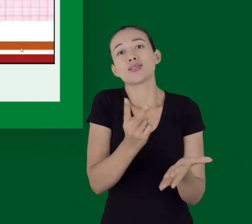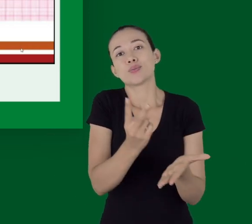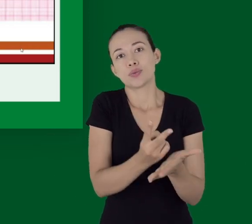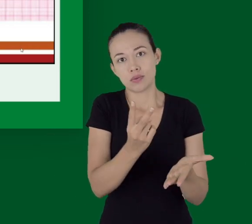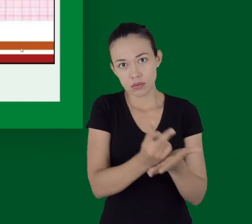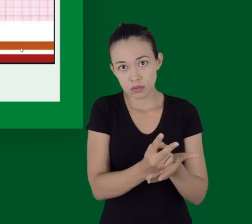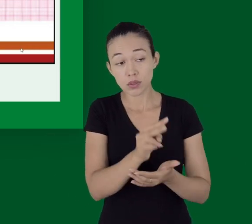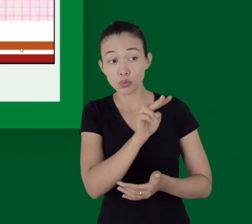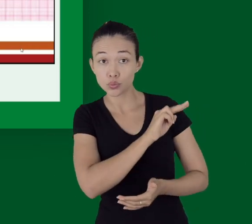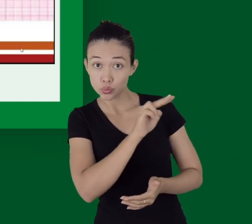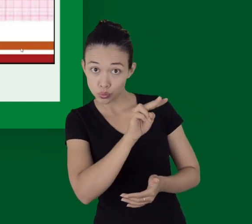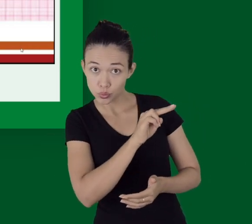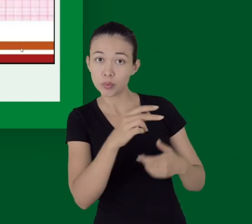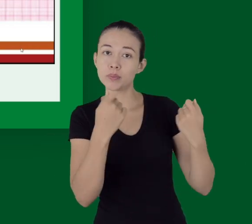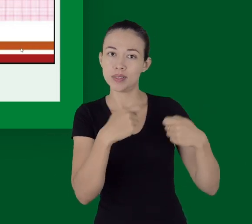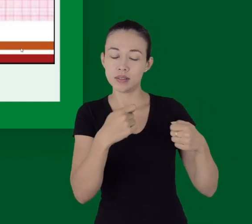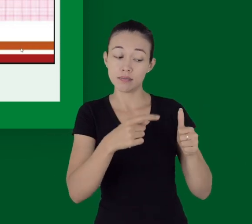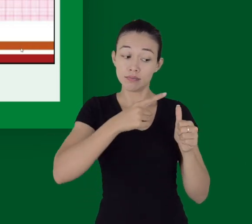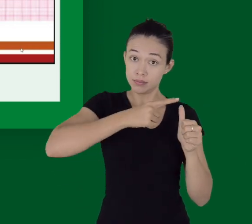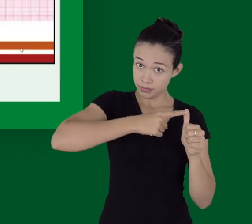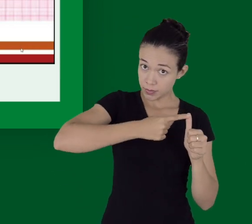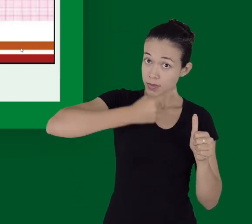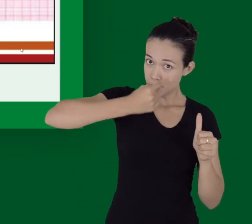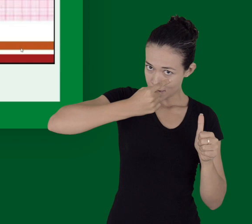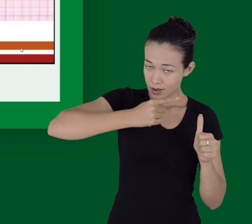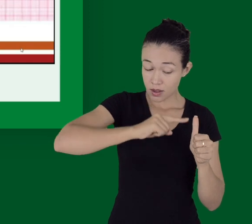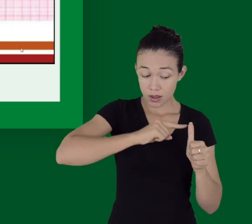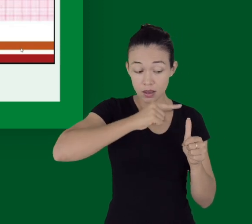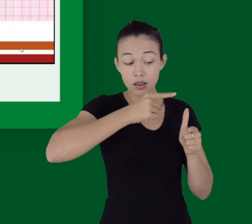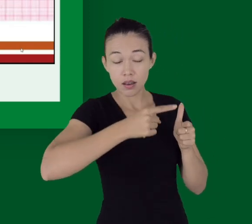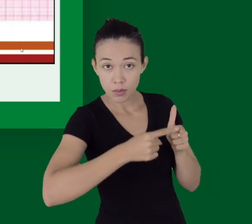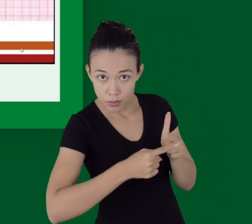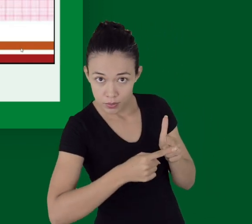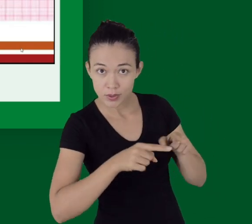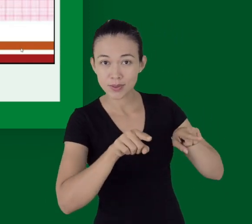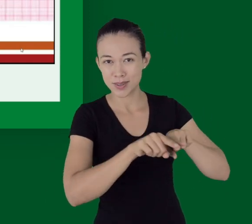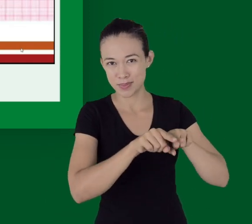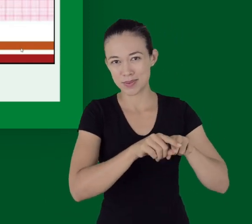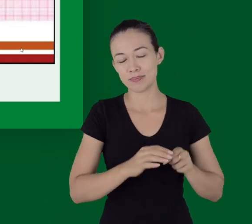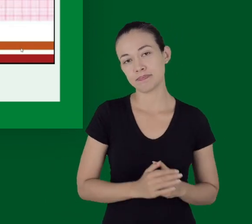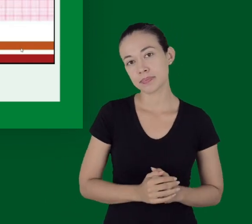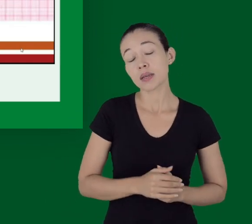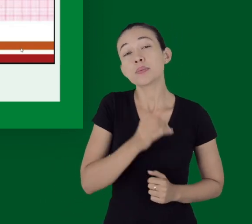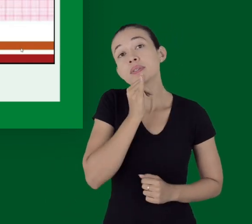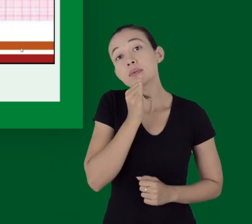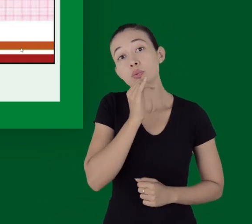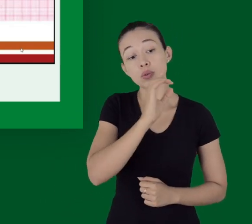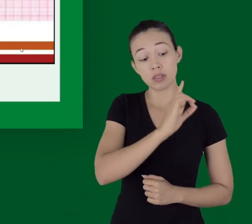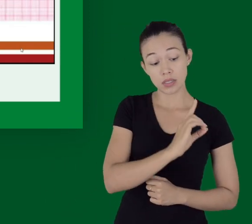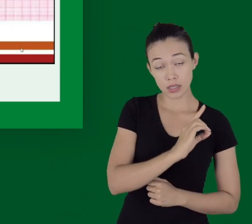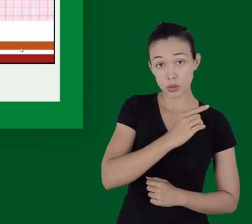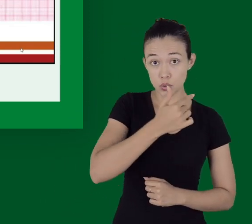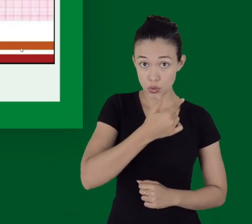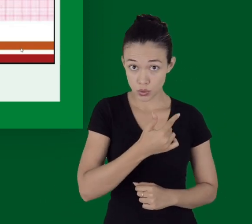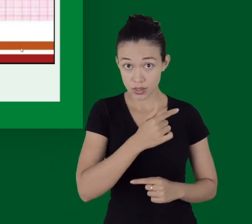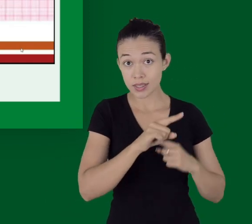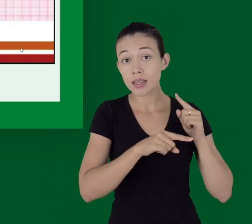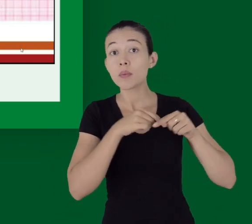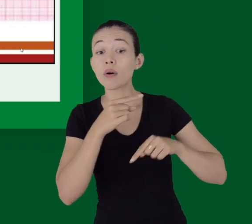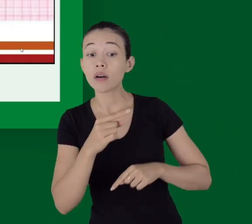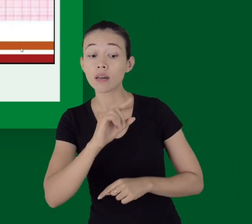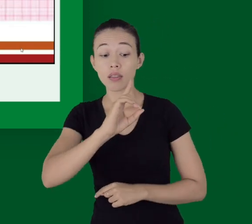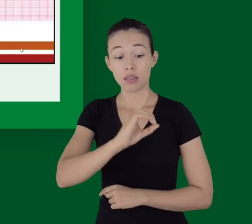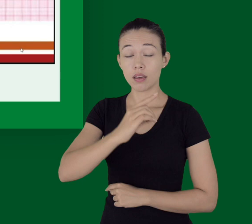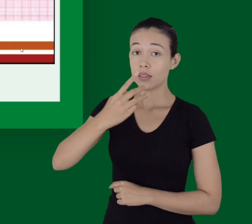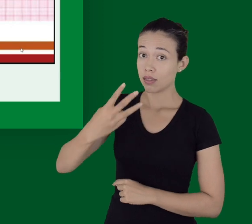Então, precisa ter duas derivações consecutivas, ou seja, precisa ter, se tiver um supra de D2, ela precisa aparecer ou em